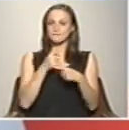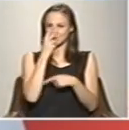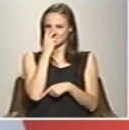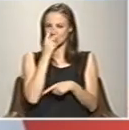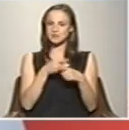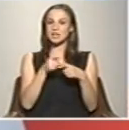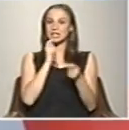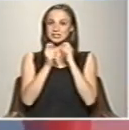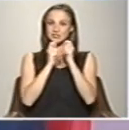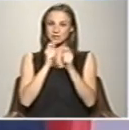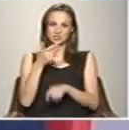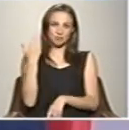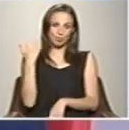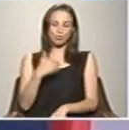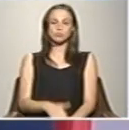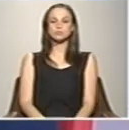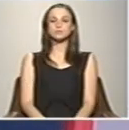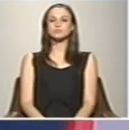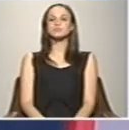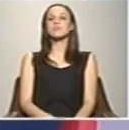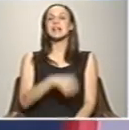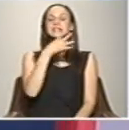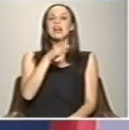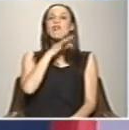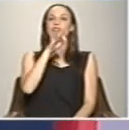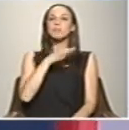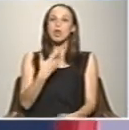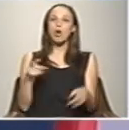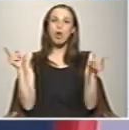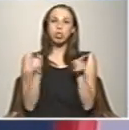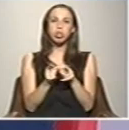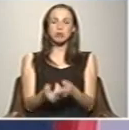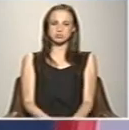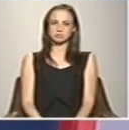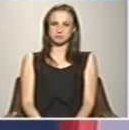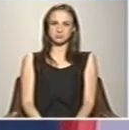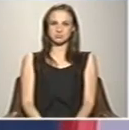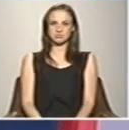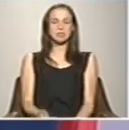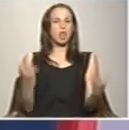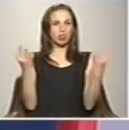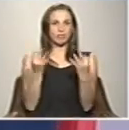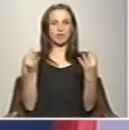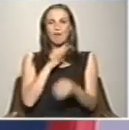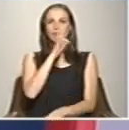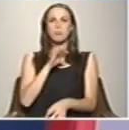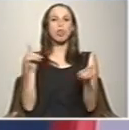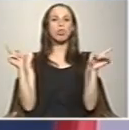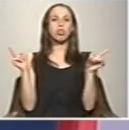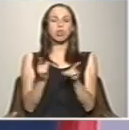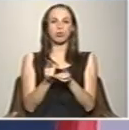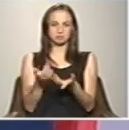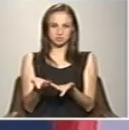fez há pouco, que se dizia que as famílias eram mais pequenas. Portanto, há uma redução para a família